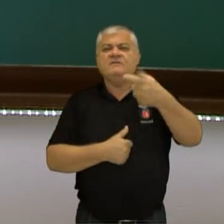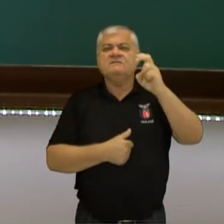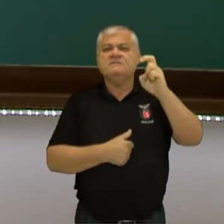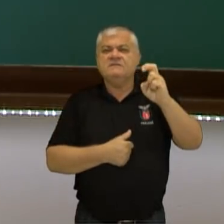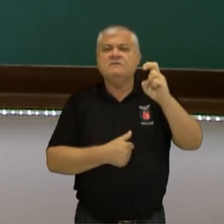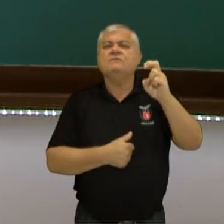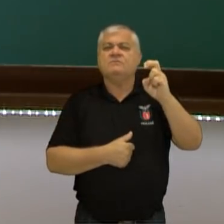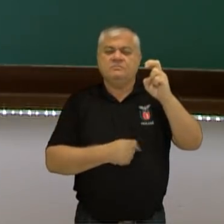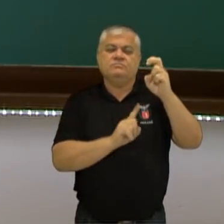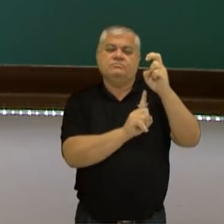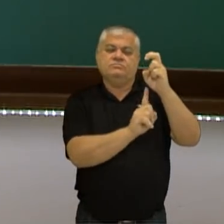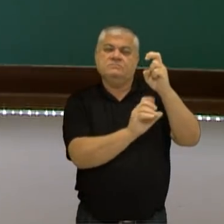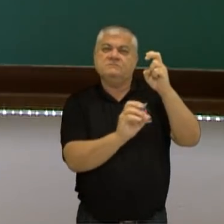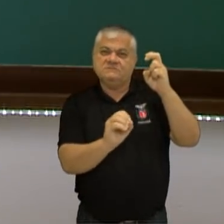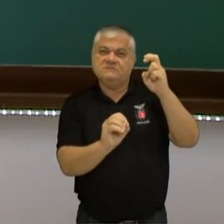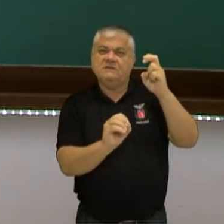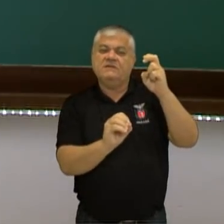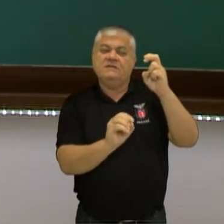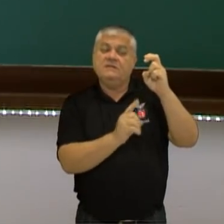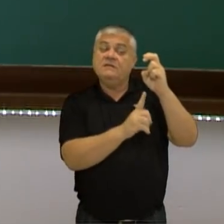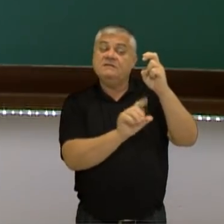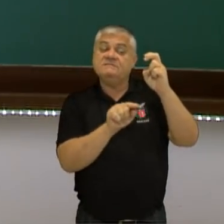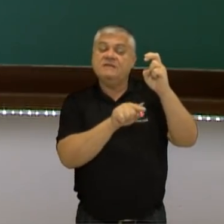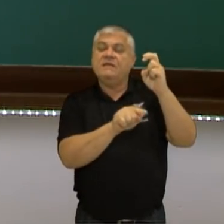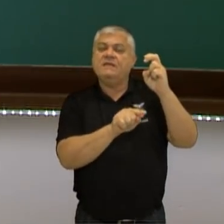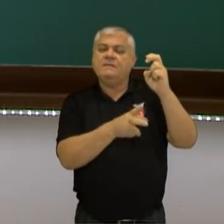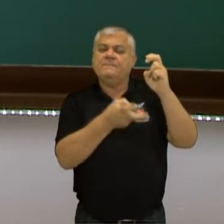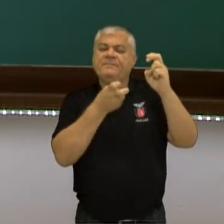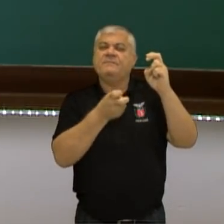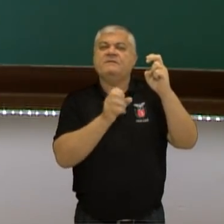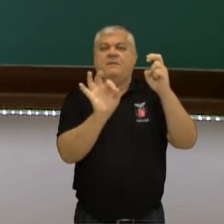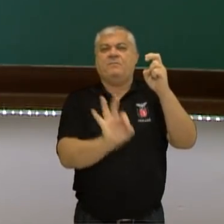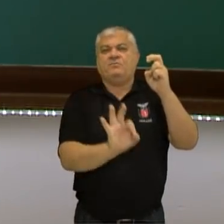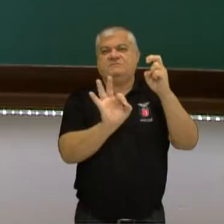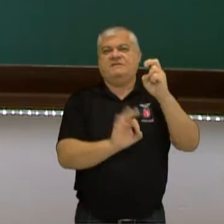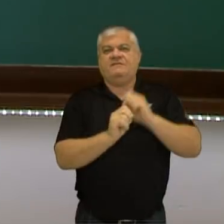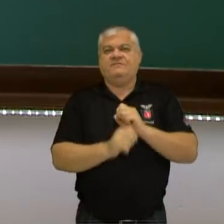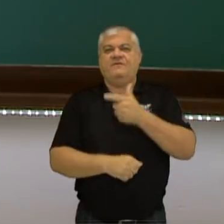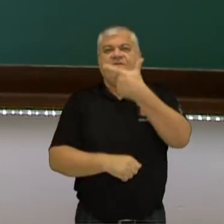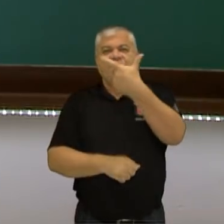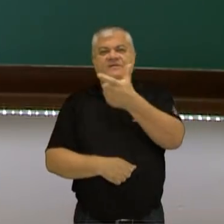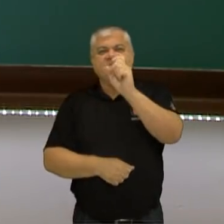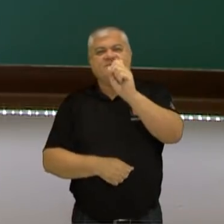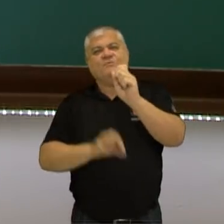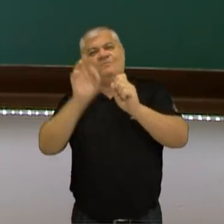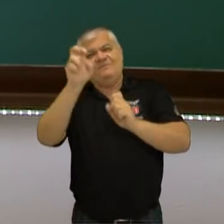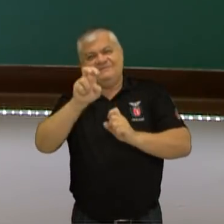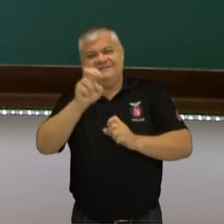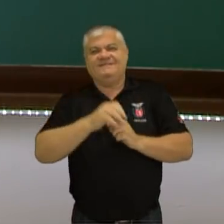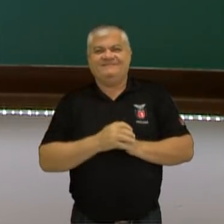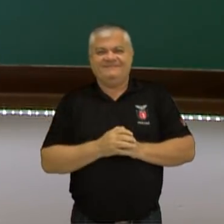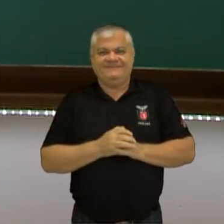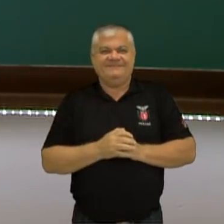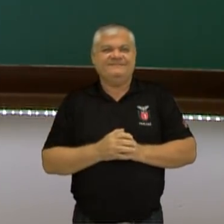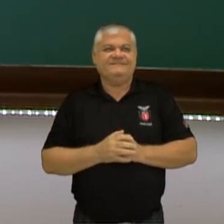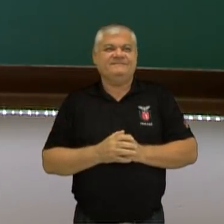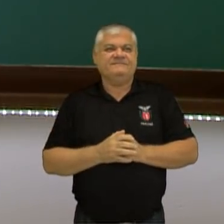100? O 100 pode ser substituído pelo símbolo de porcentagem. Então vai ficar 25%. Vamos conferir?